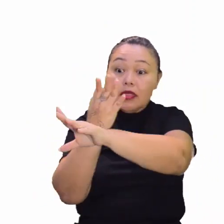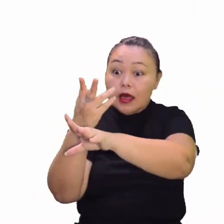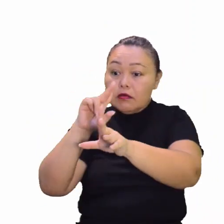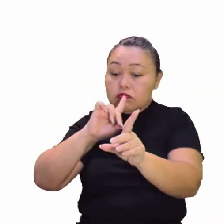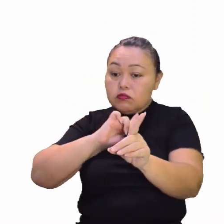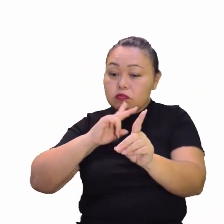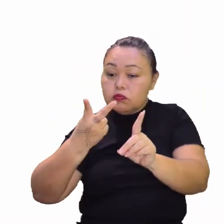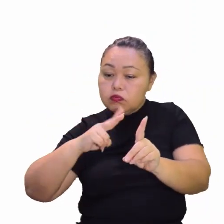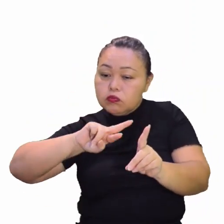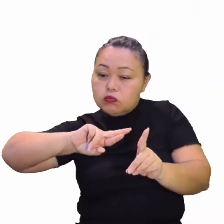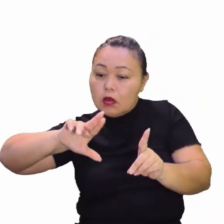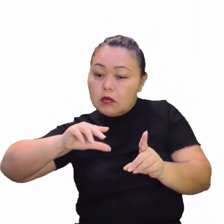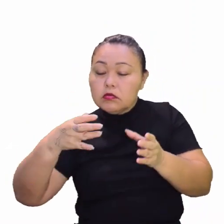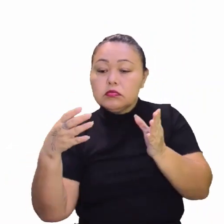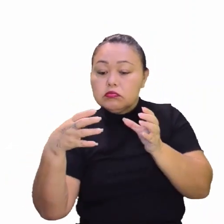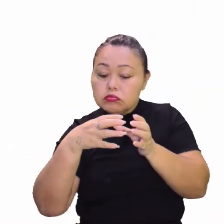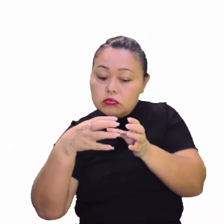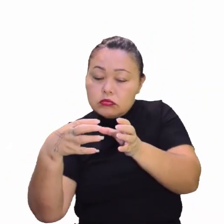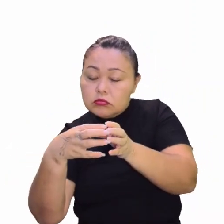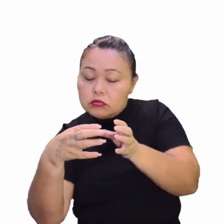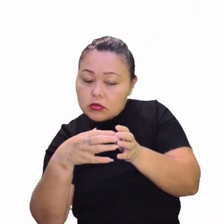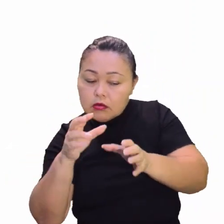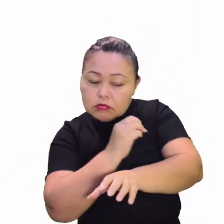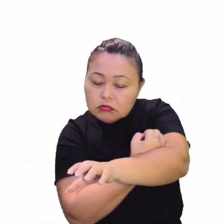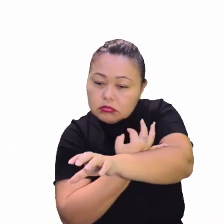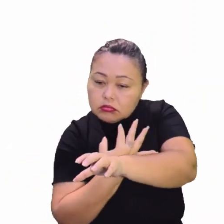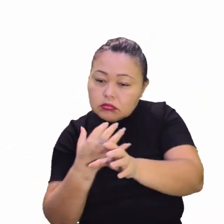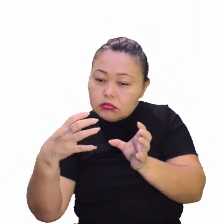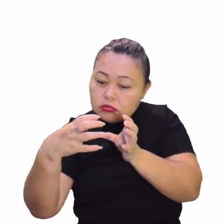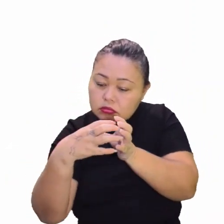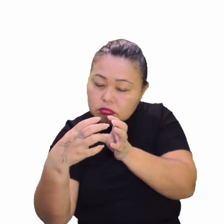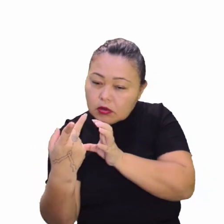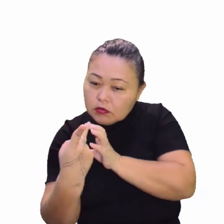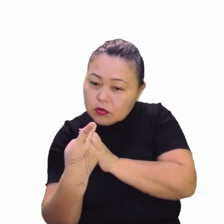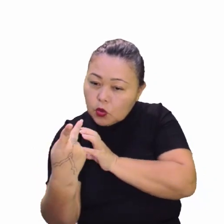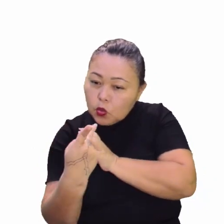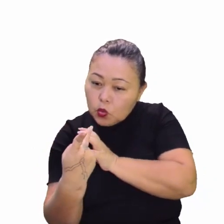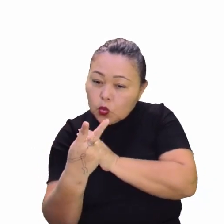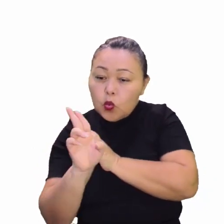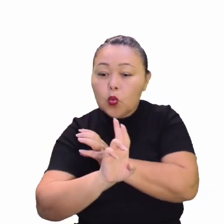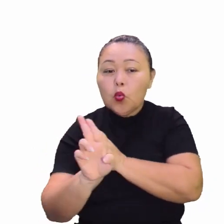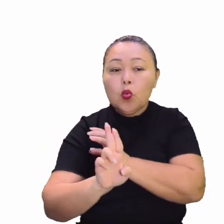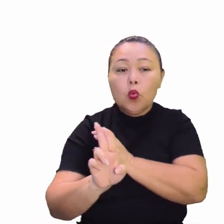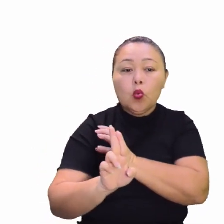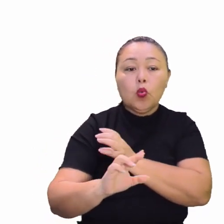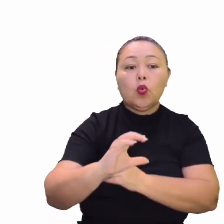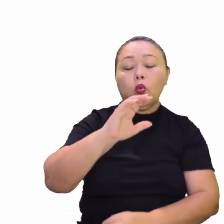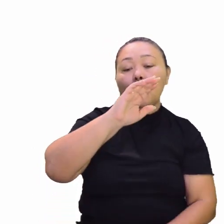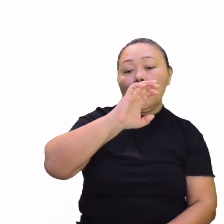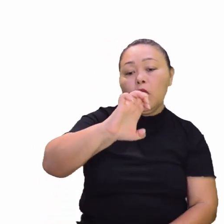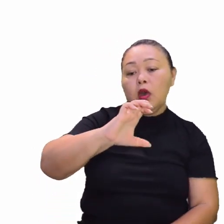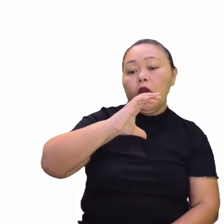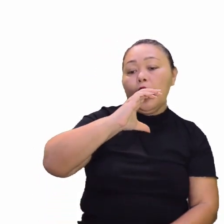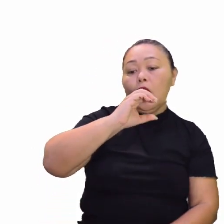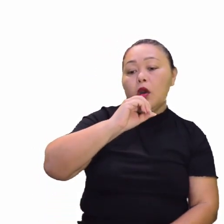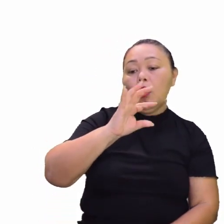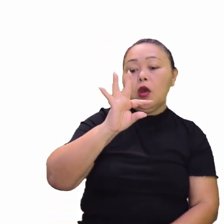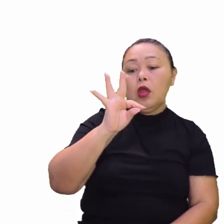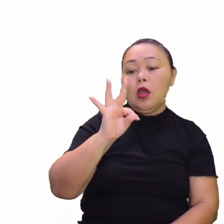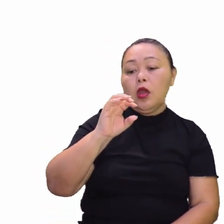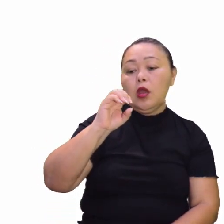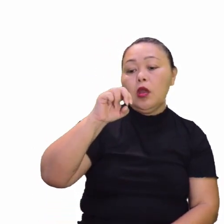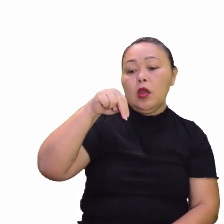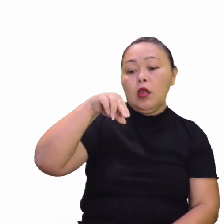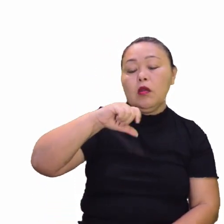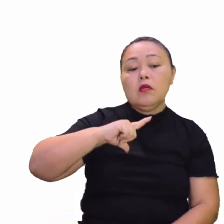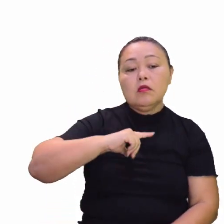encontro entre diferentes tipos de vegetação, a gente vai chamar de ecótonos. Grave bem essa